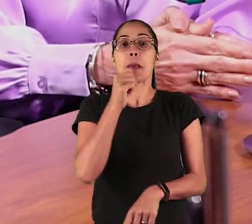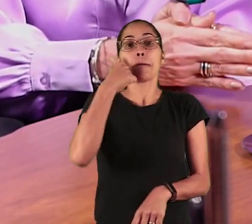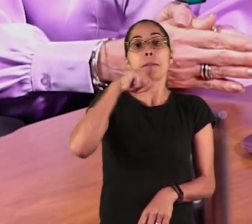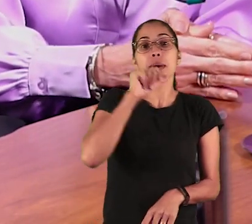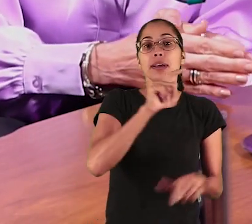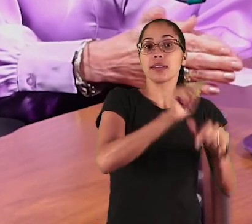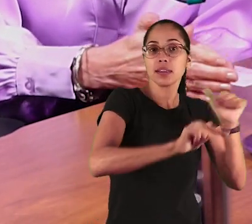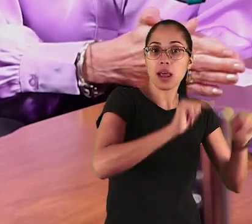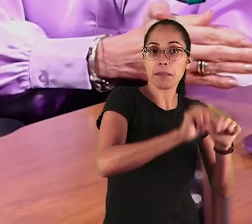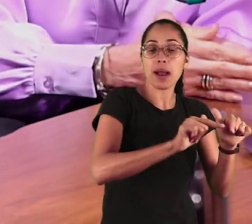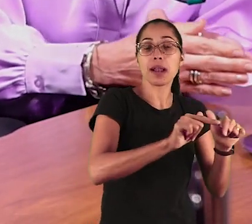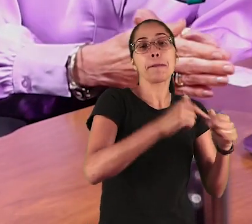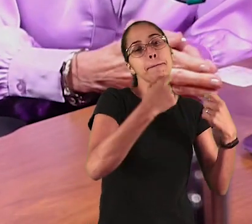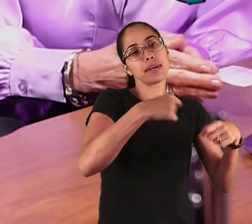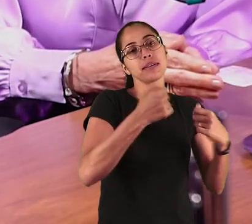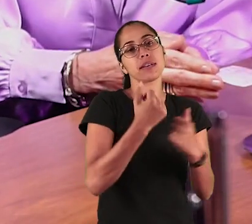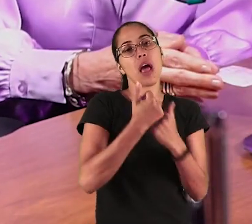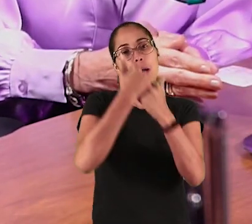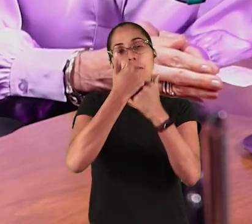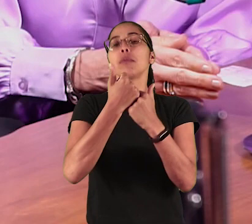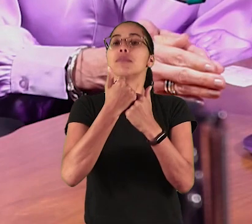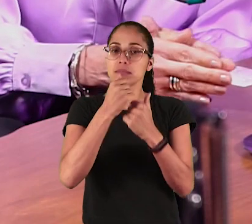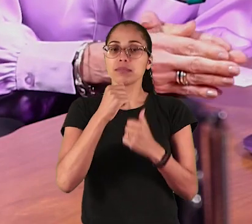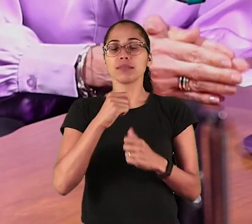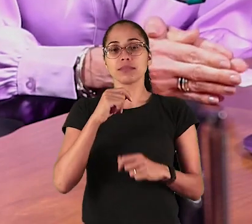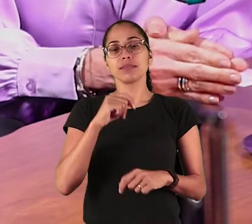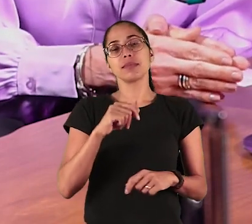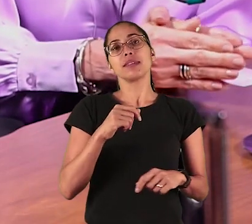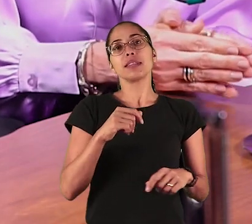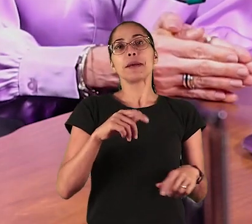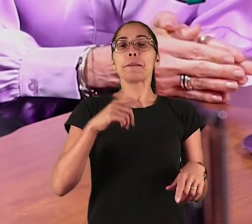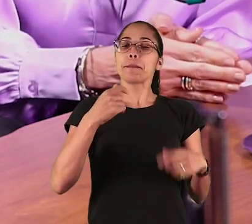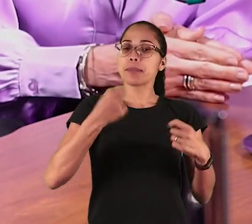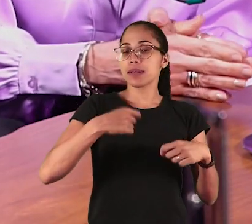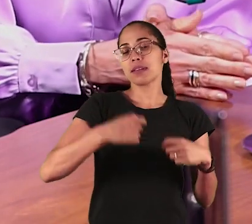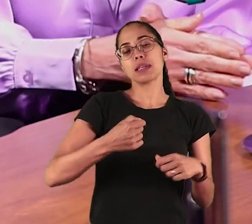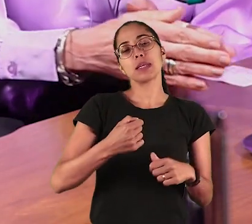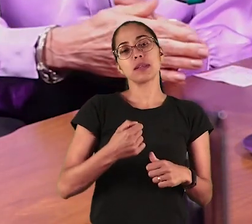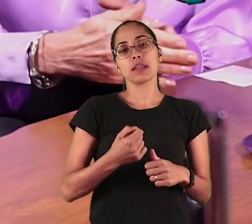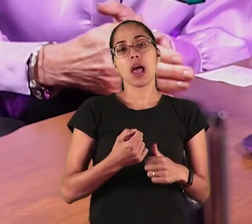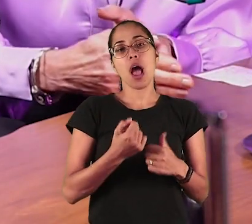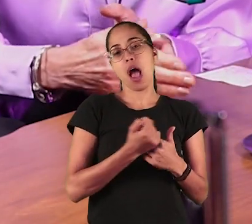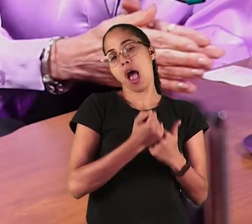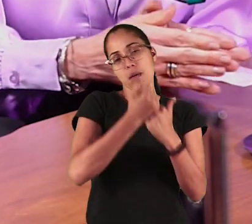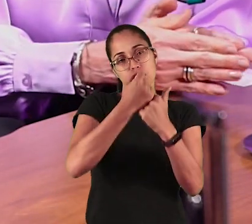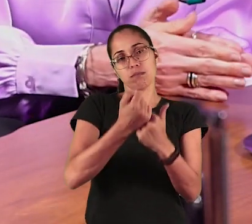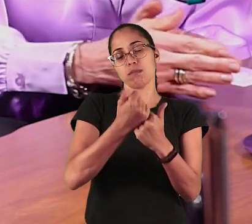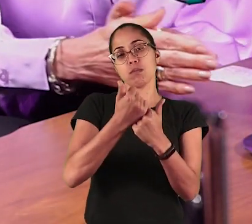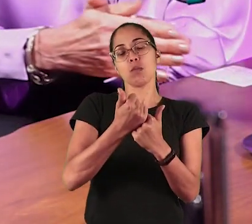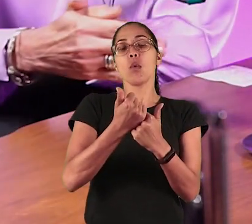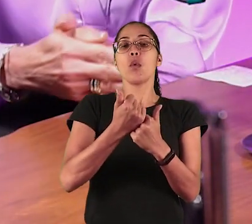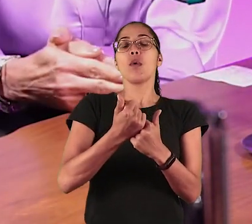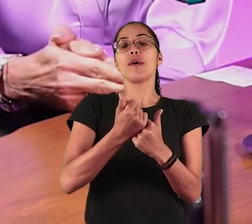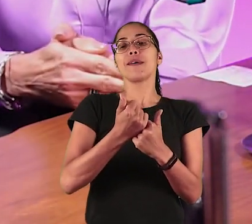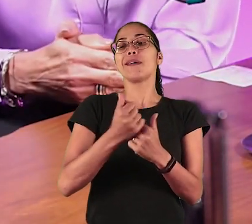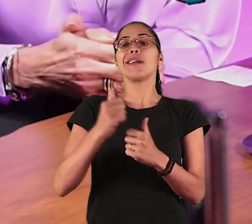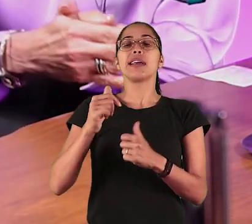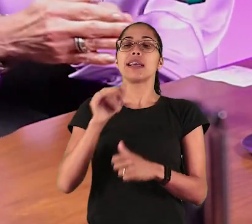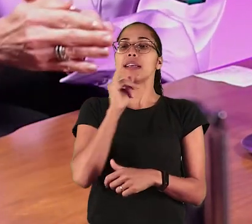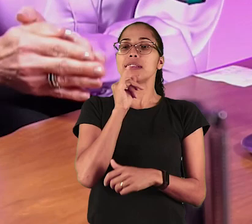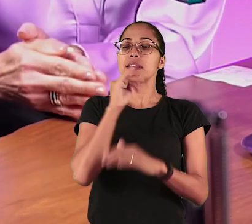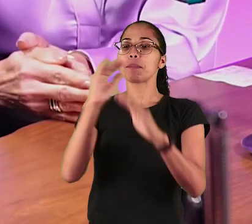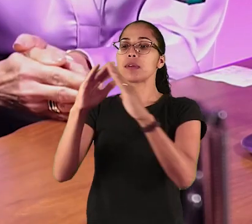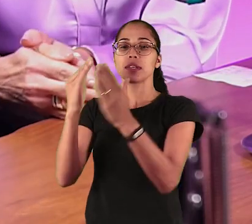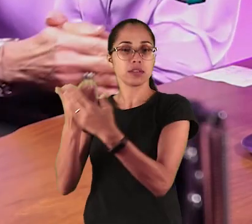de fato as mães que trabalham tem que ter um apoio privilégio tem que ter aí um privilégio de poder estar botar o filho